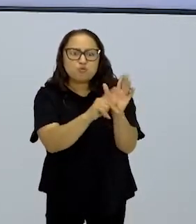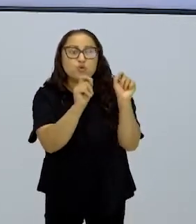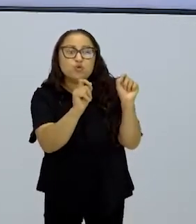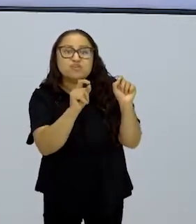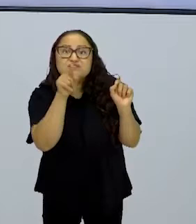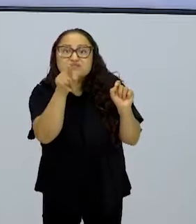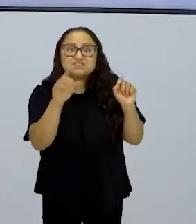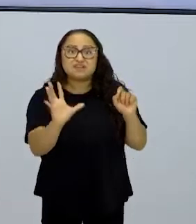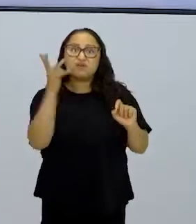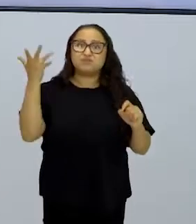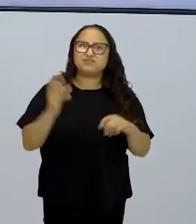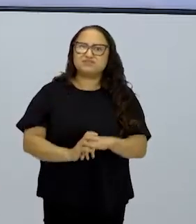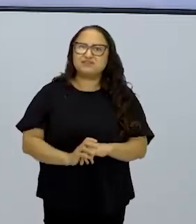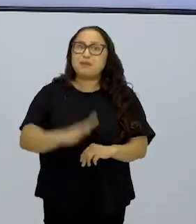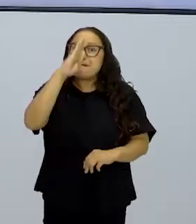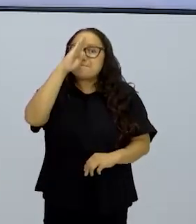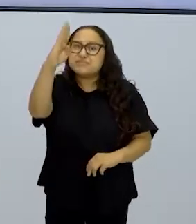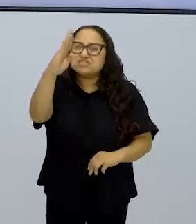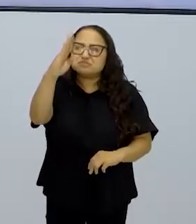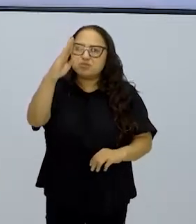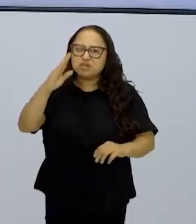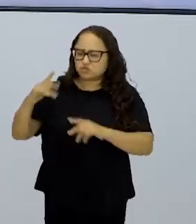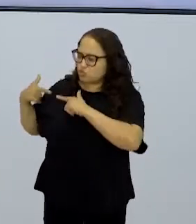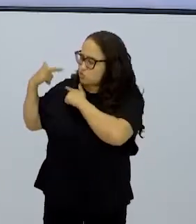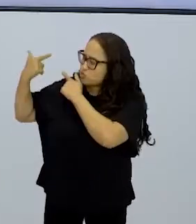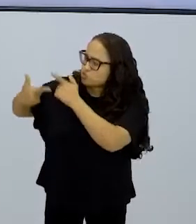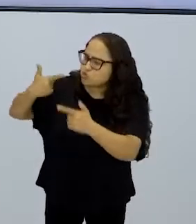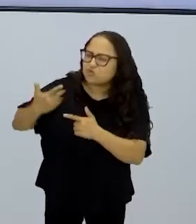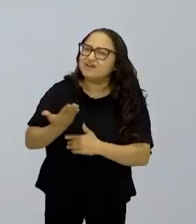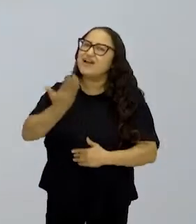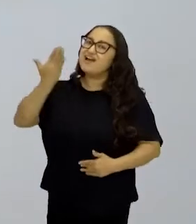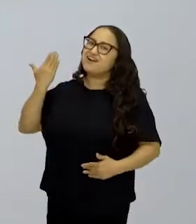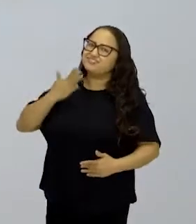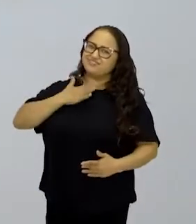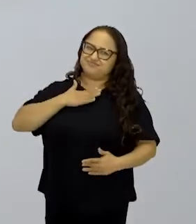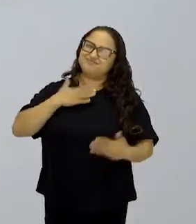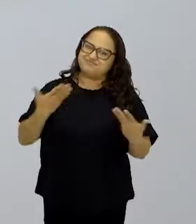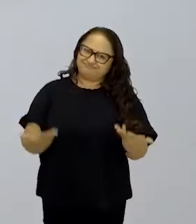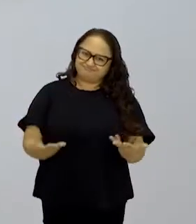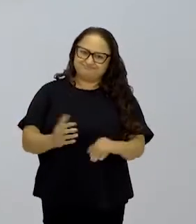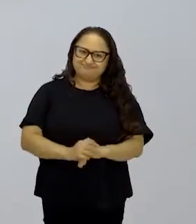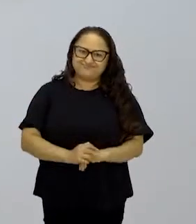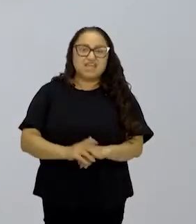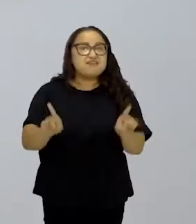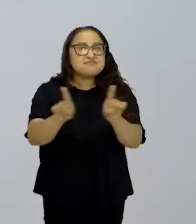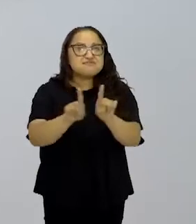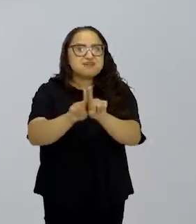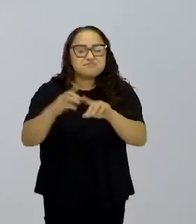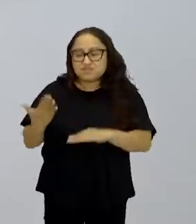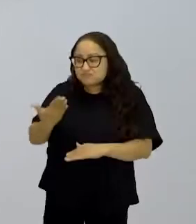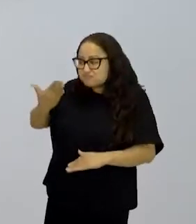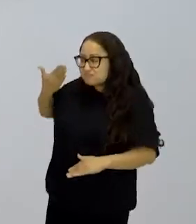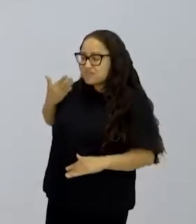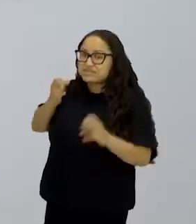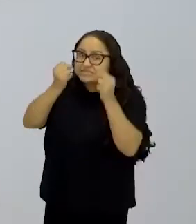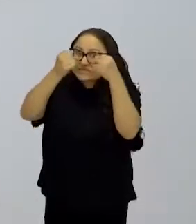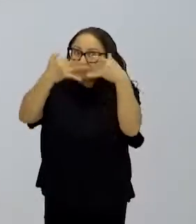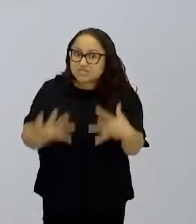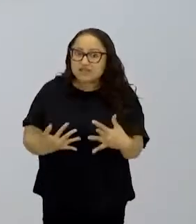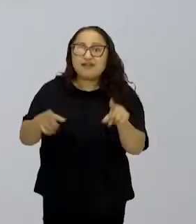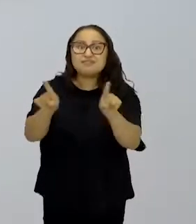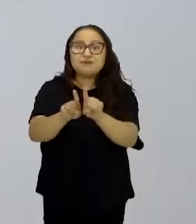você, principalmente quando a gente fala de uma geração anterior. Isso, falar de uma geração anterior é falar